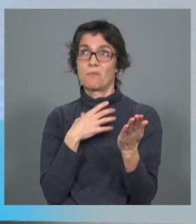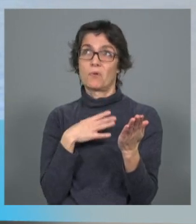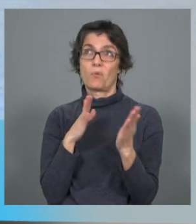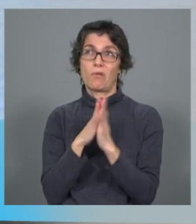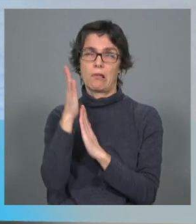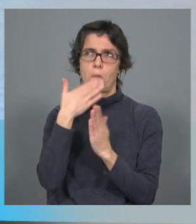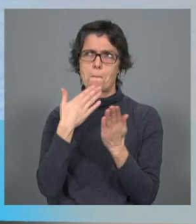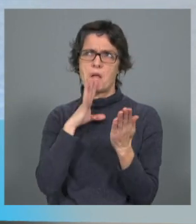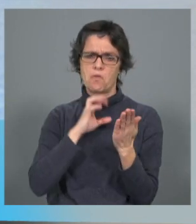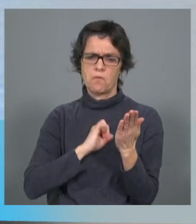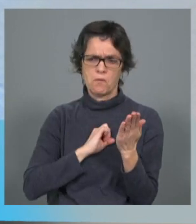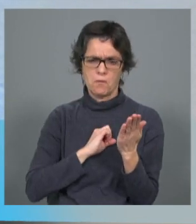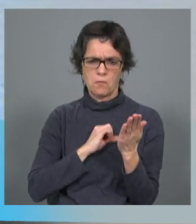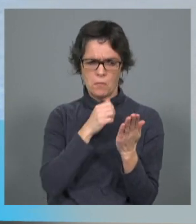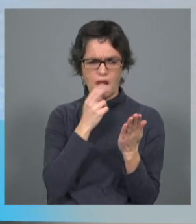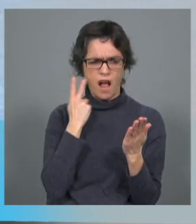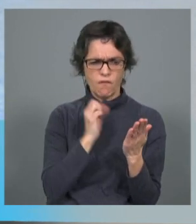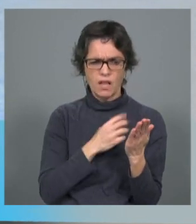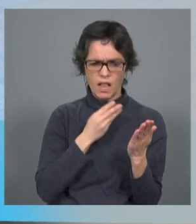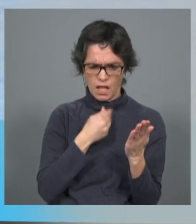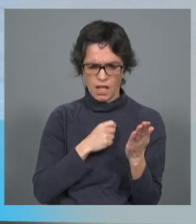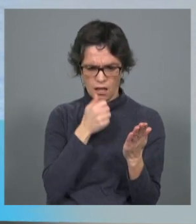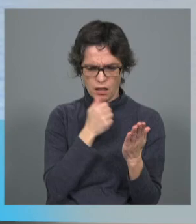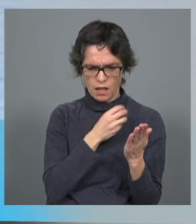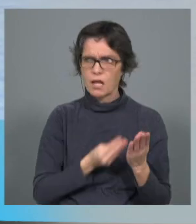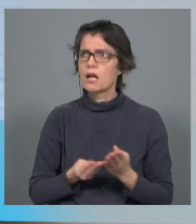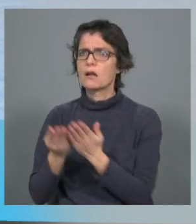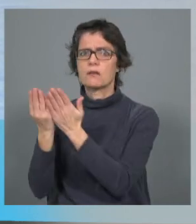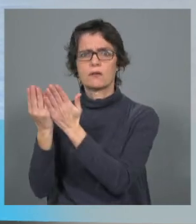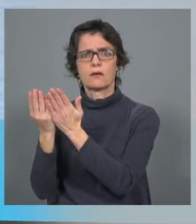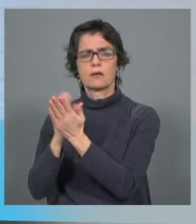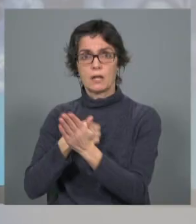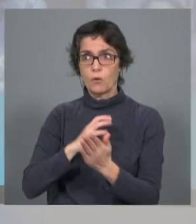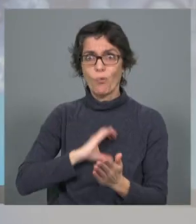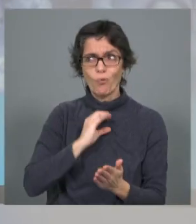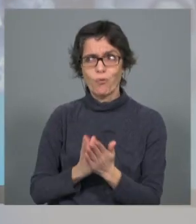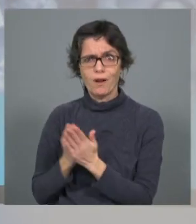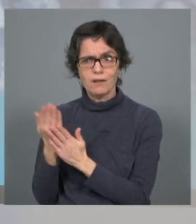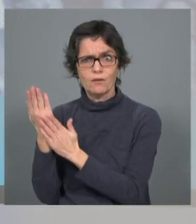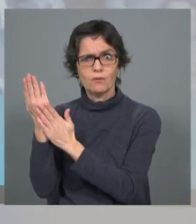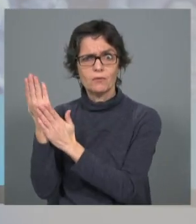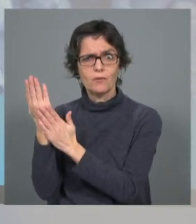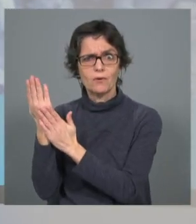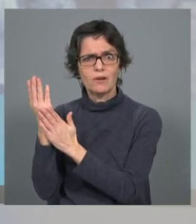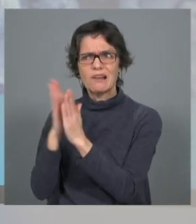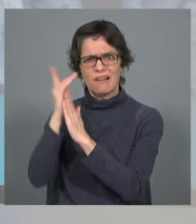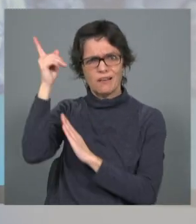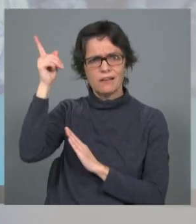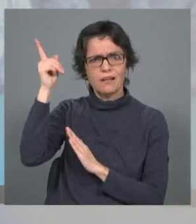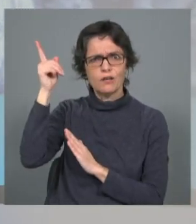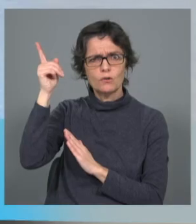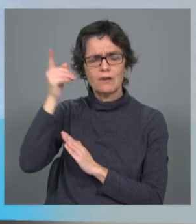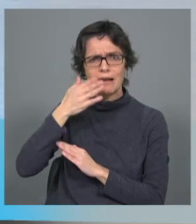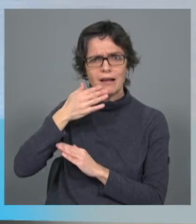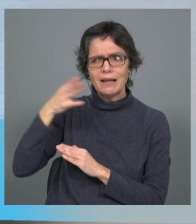filho, que me pede a vida do meu filho, até que ponto um Deus assim pode ser confiável? É um Deus assim confiável? É isso que o texto está a